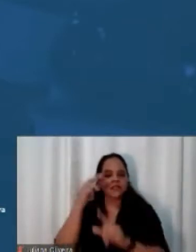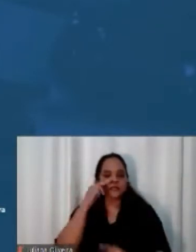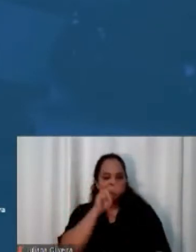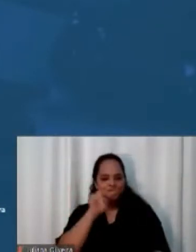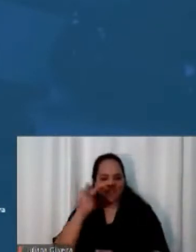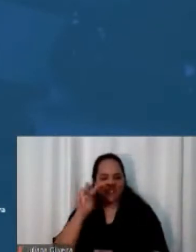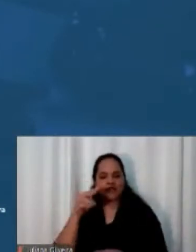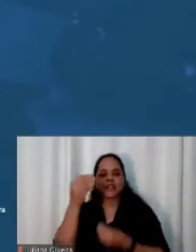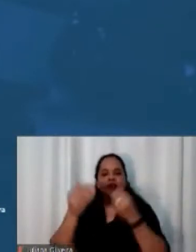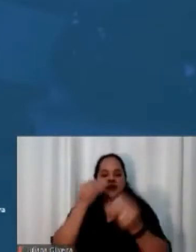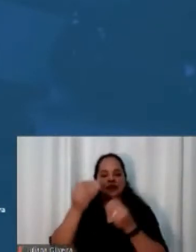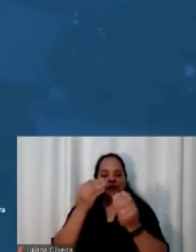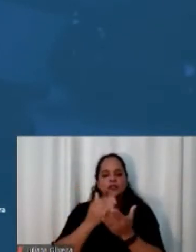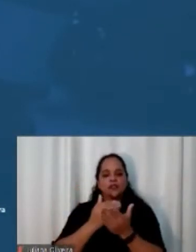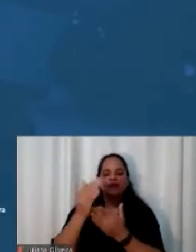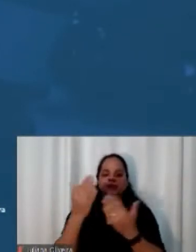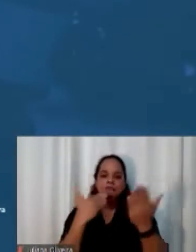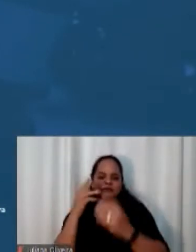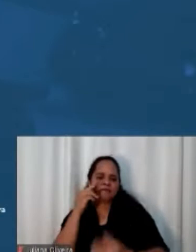a acompanhar essa